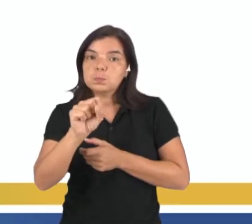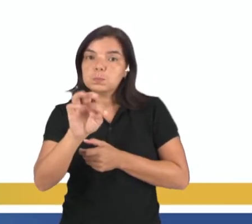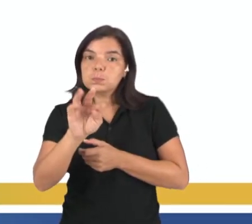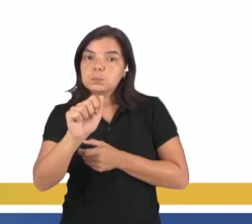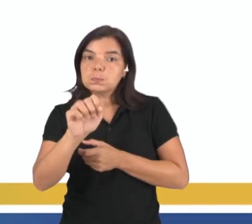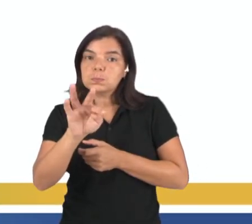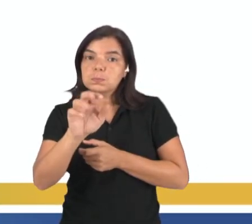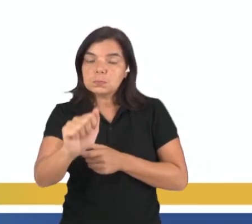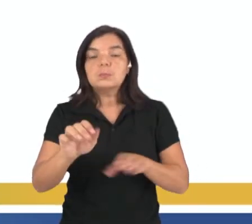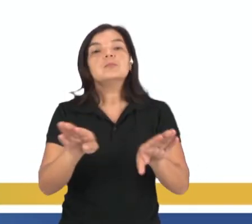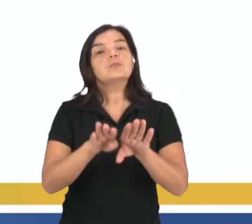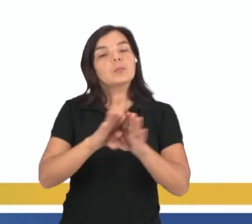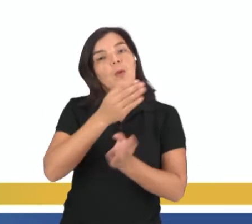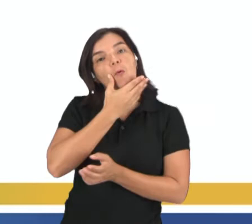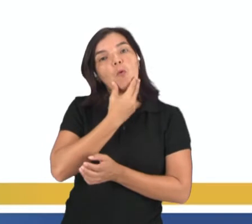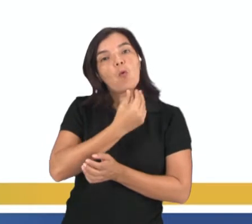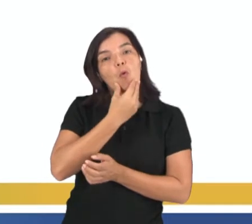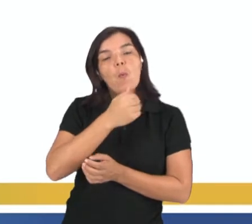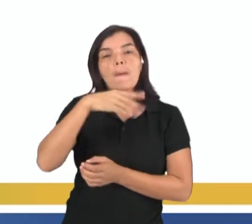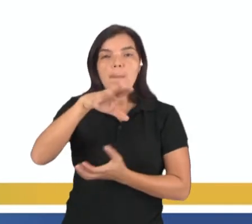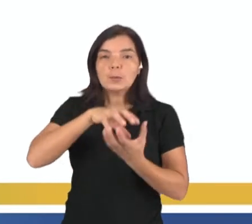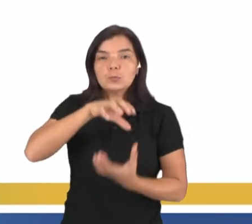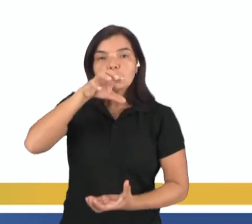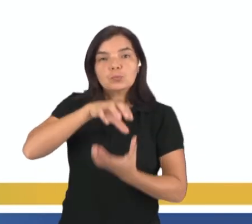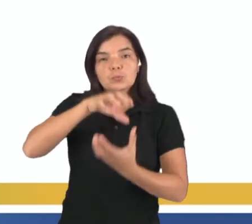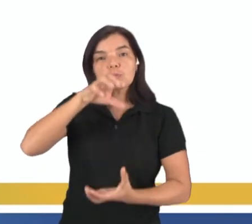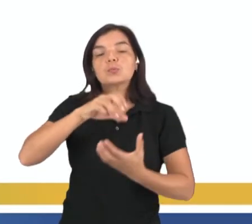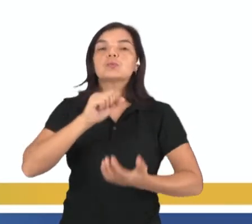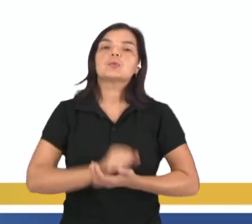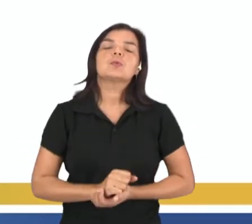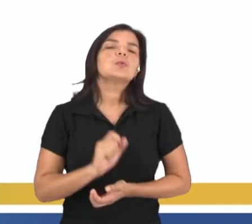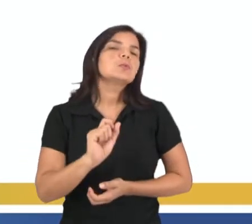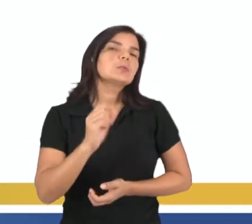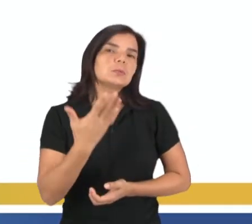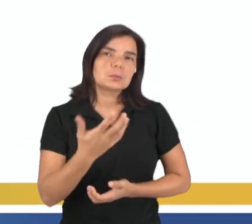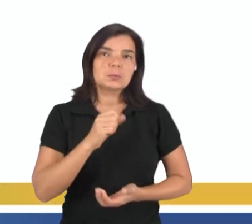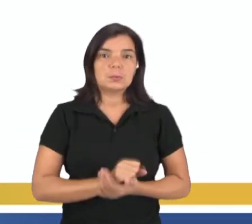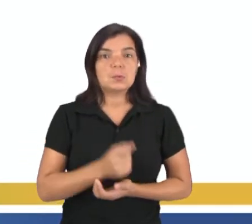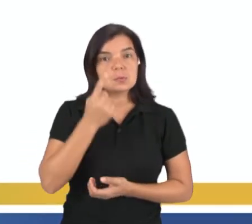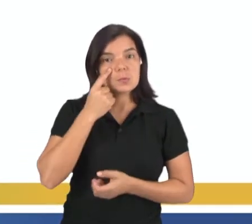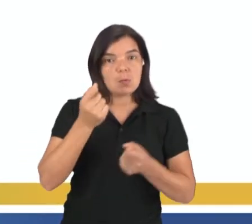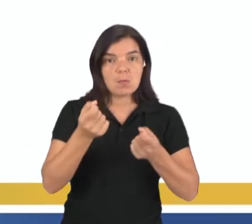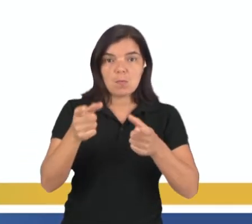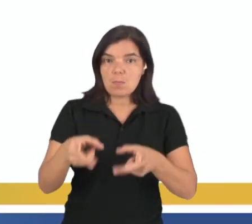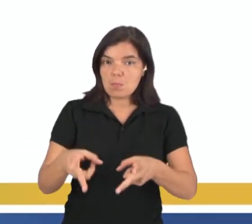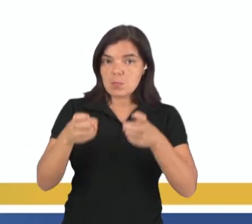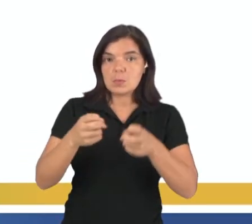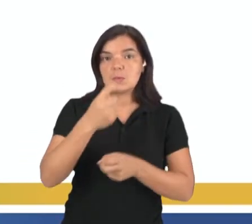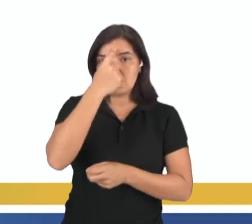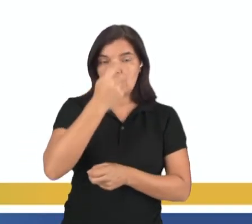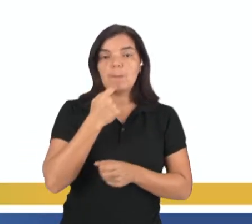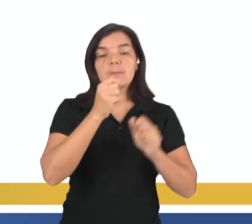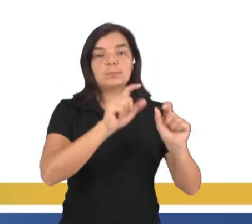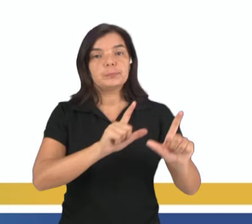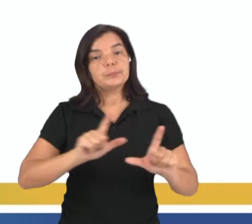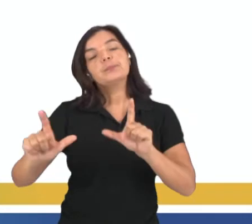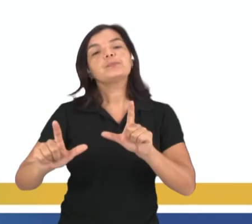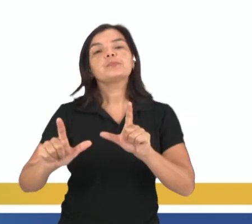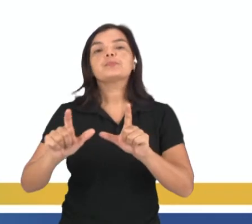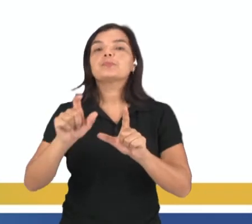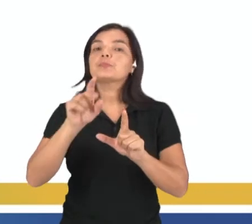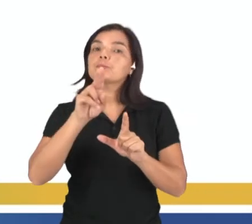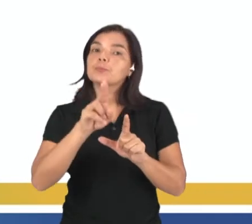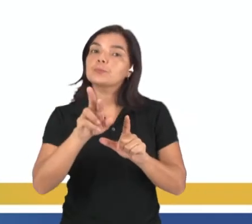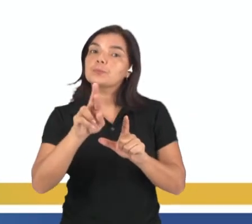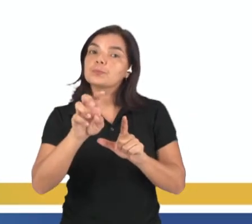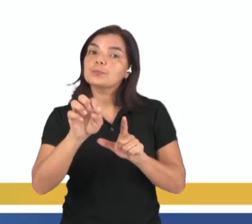relacionado principalmente a homens mais idosos. Então, o que acontece? Se vocês perceberem na imagem, a uretra, ela